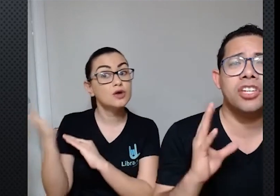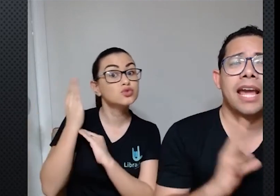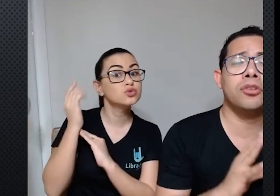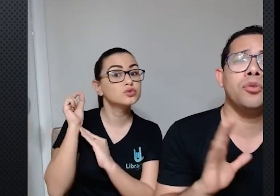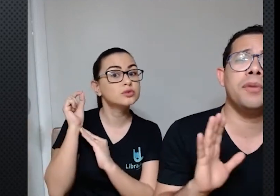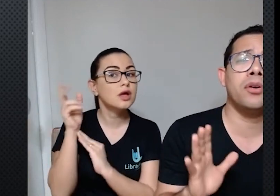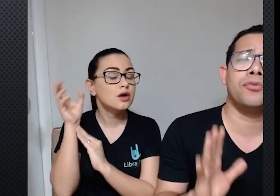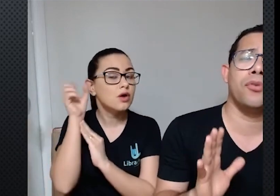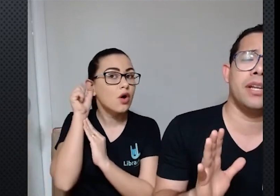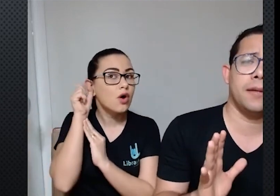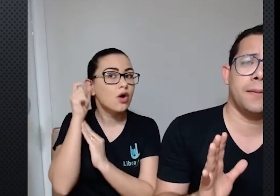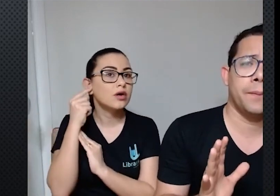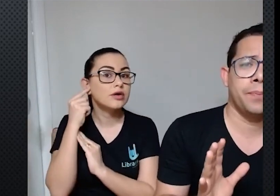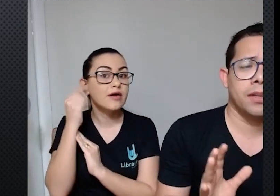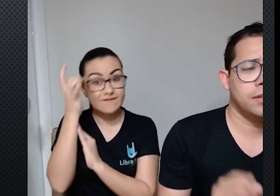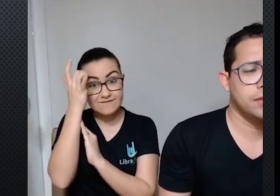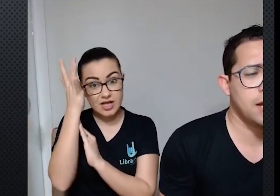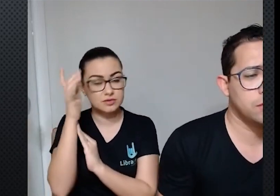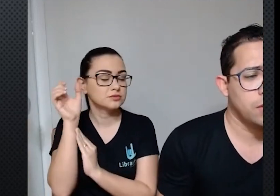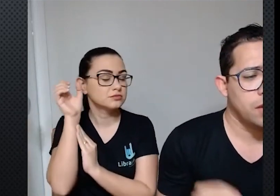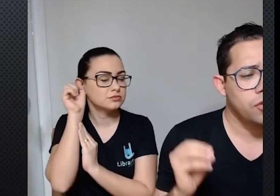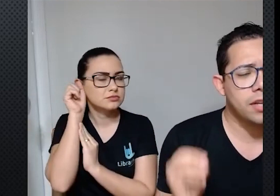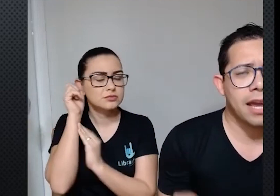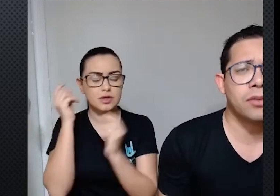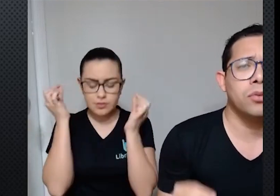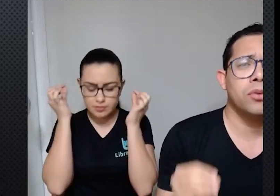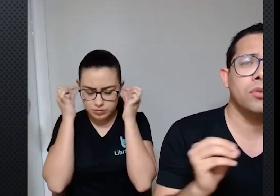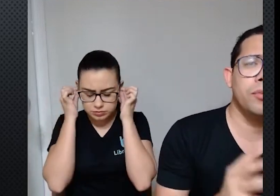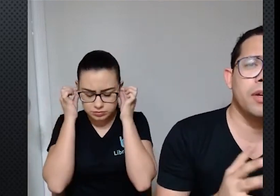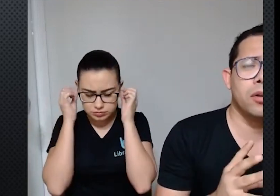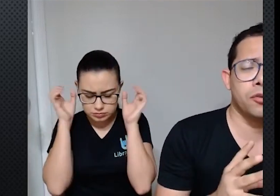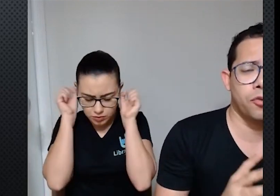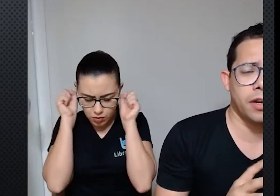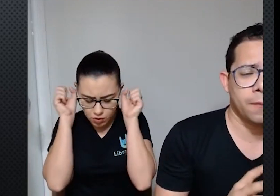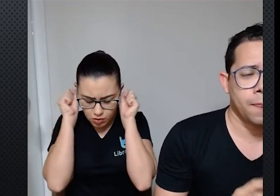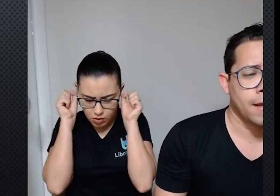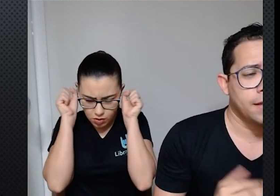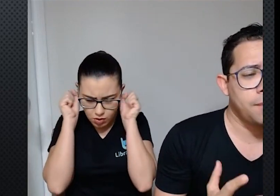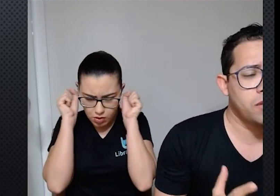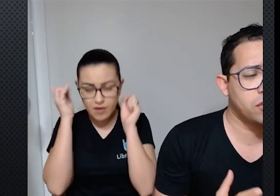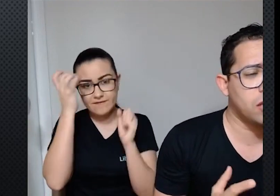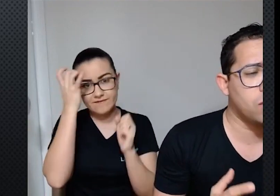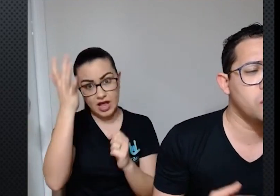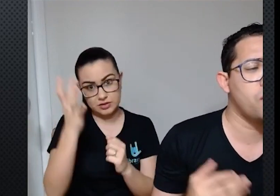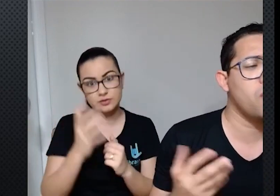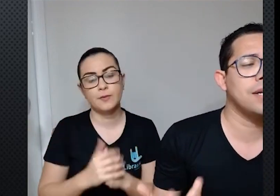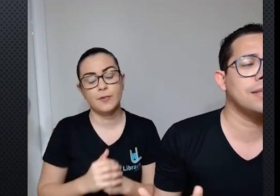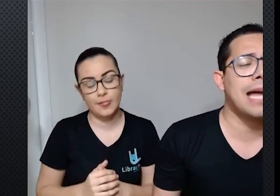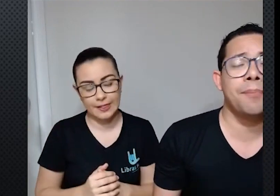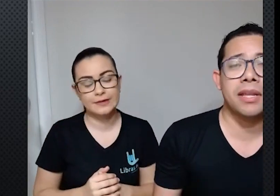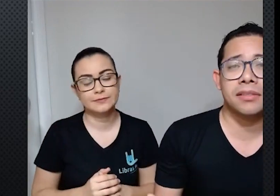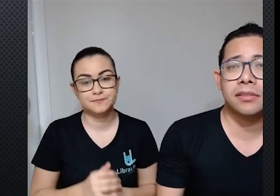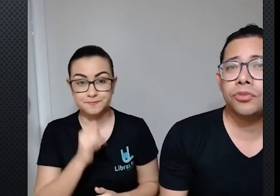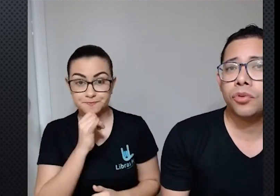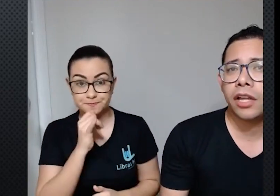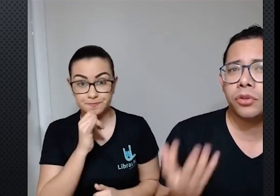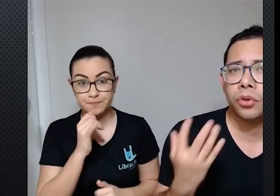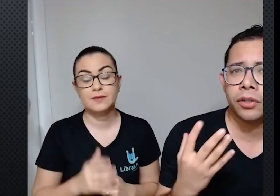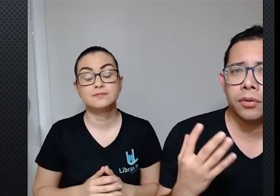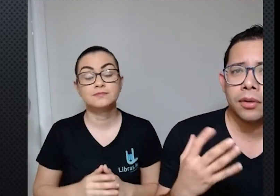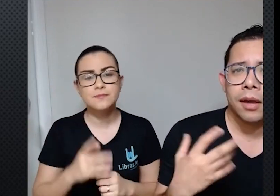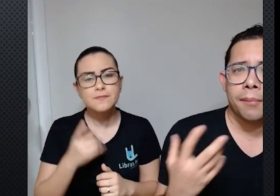ouça direto do microfone, certo? Direto do microfone. Tem pessoas que quando vão cantar precisam